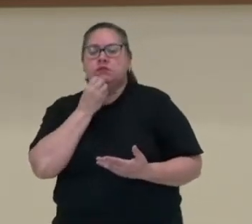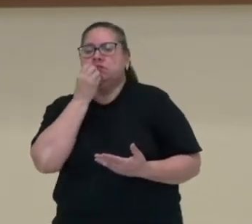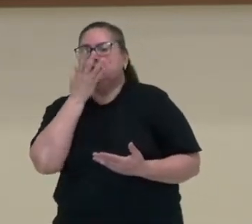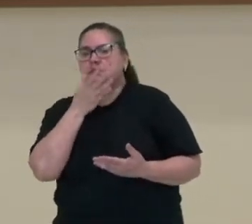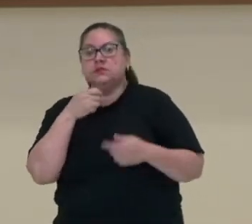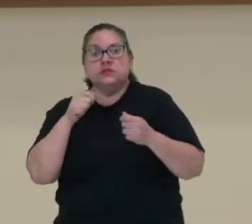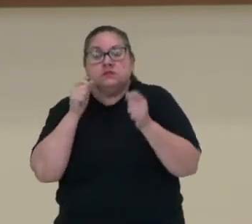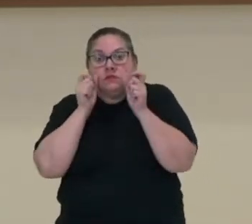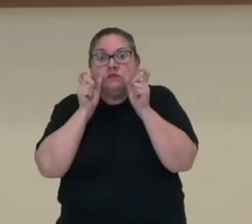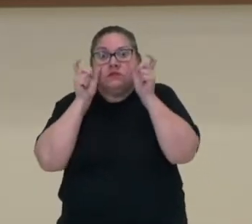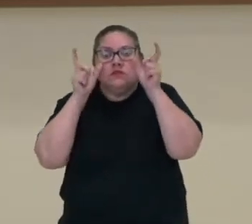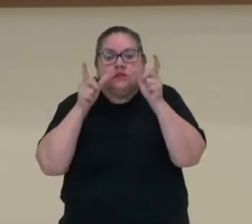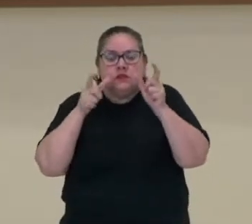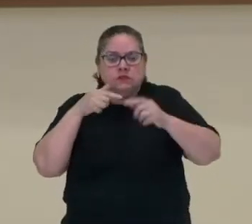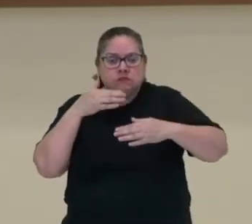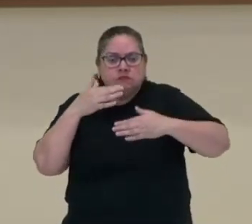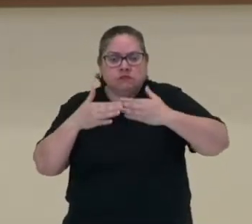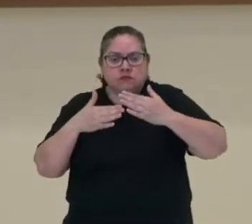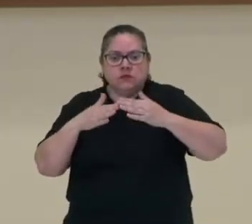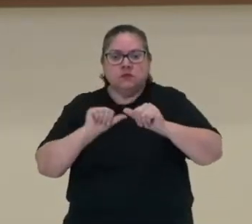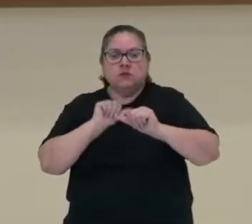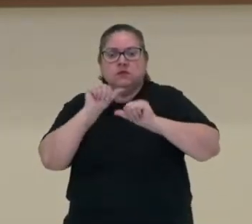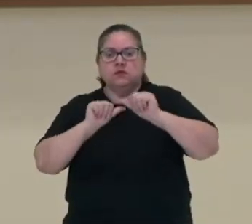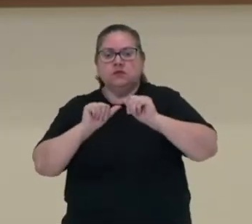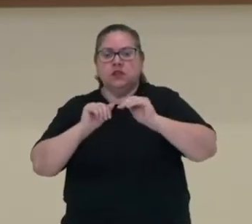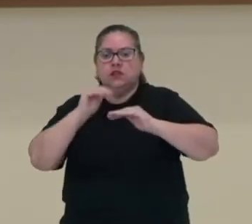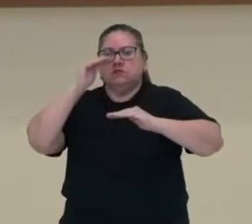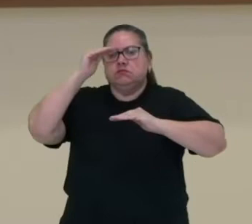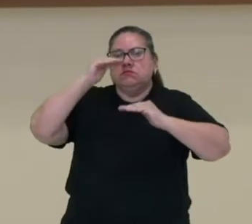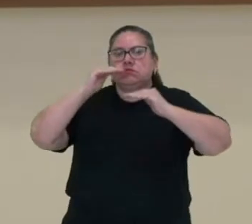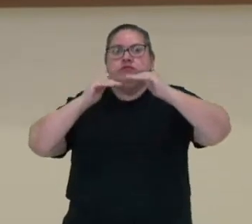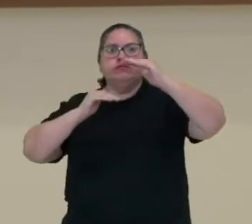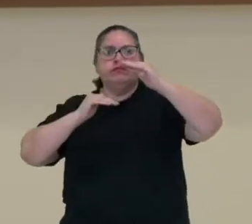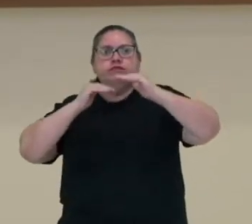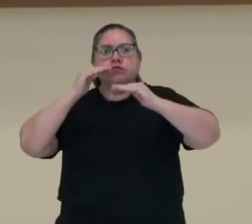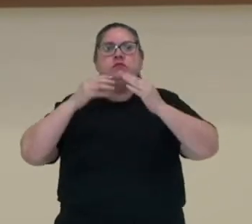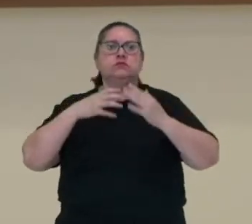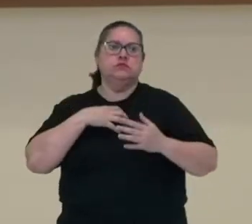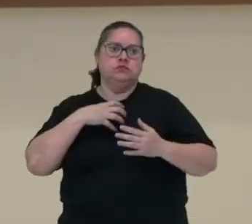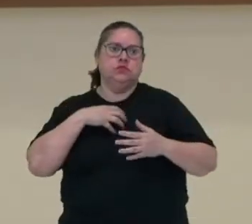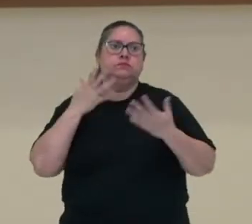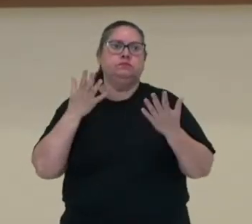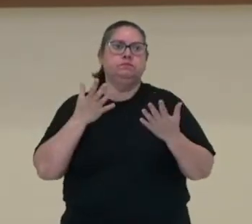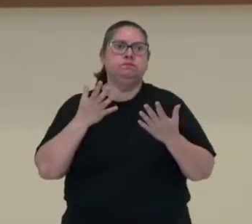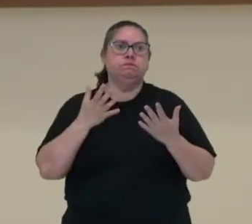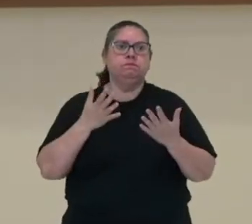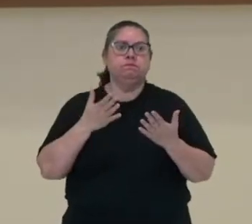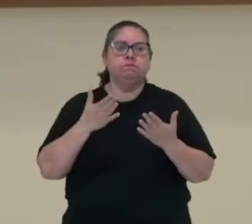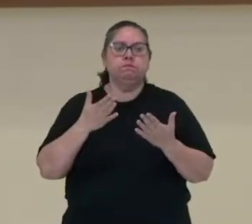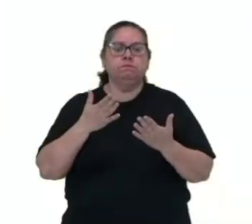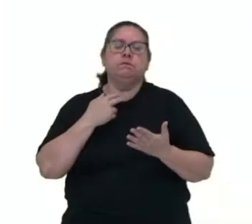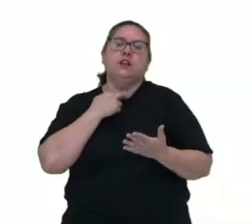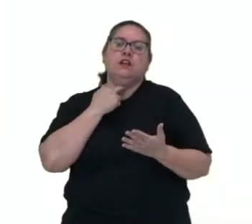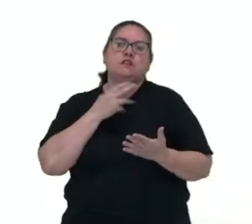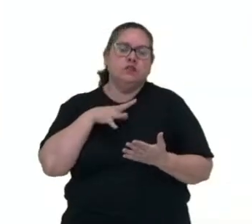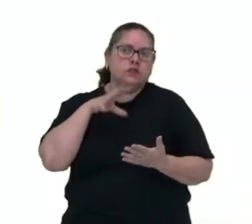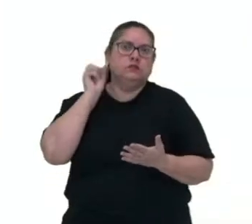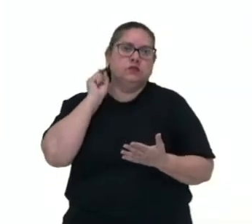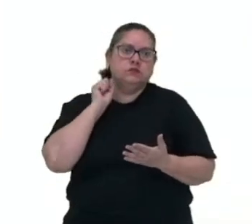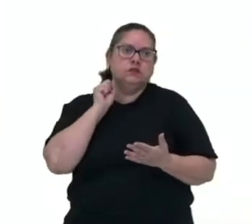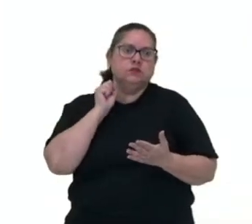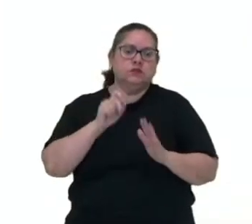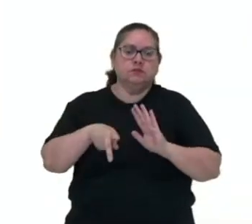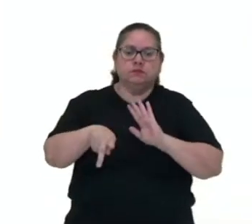precisa prestar atenção nesse ritmo, mudar o volume, alternar a nossa voz. E a voz determina a